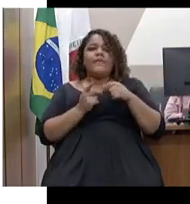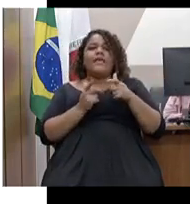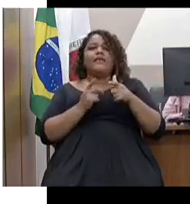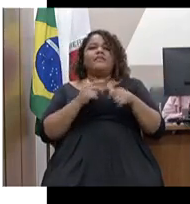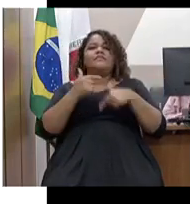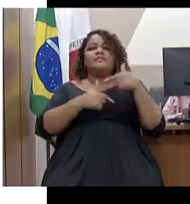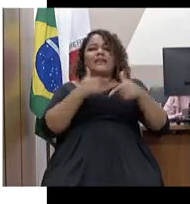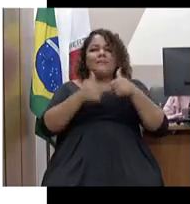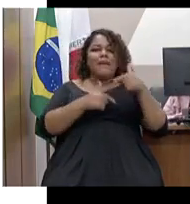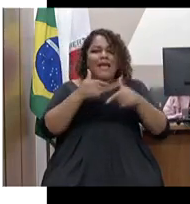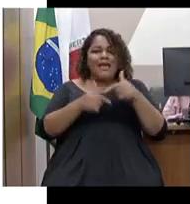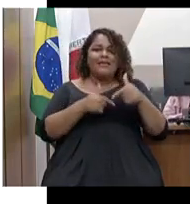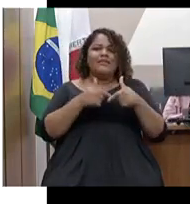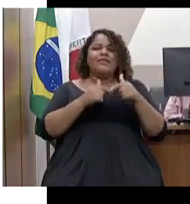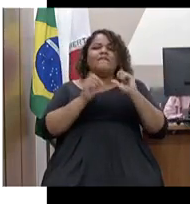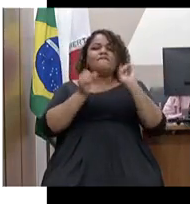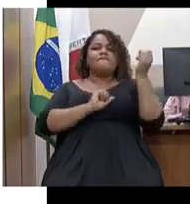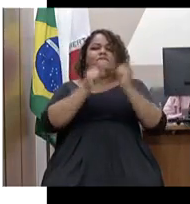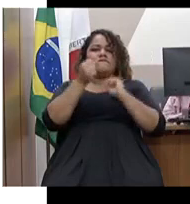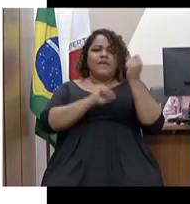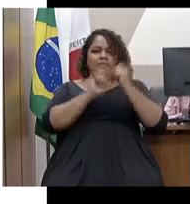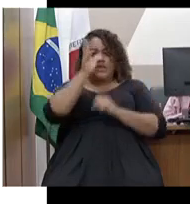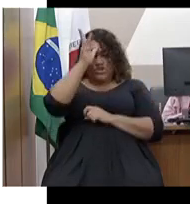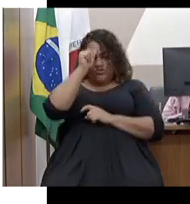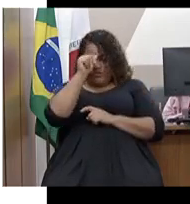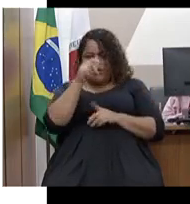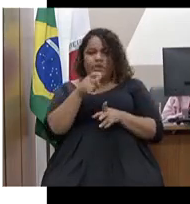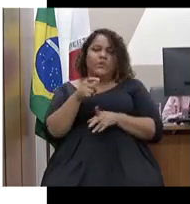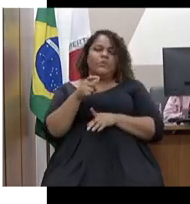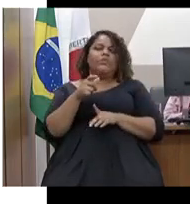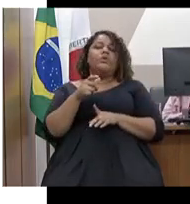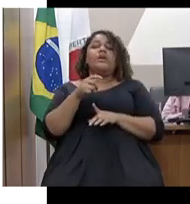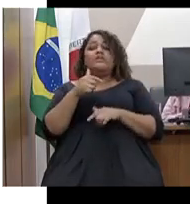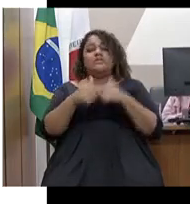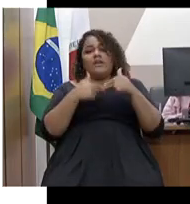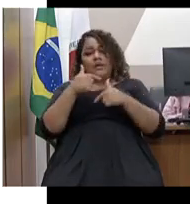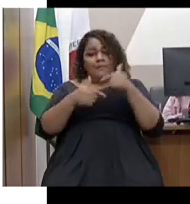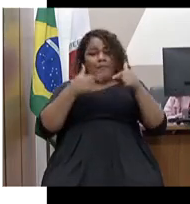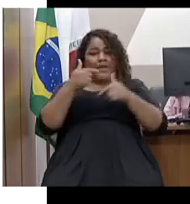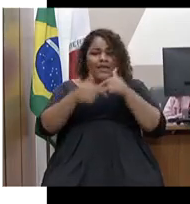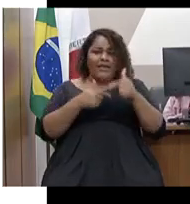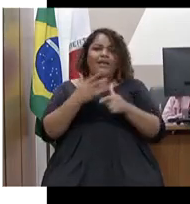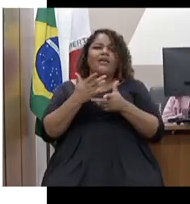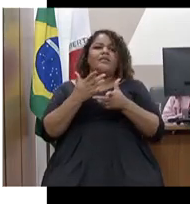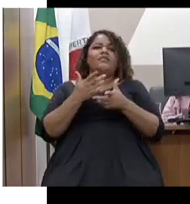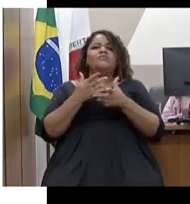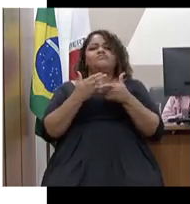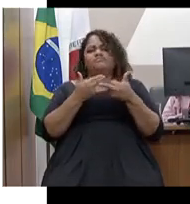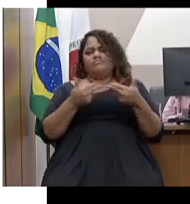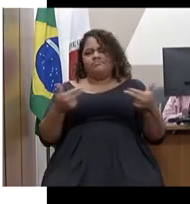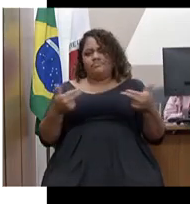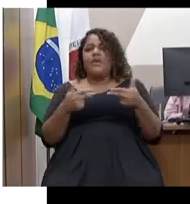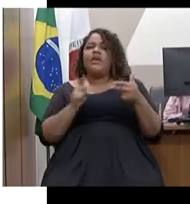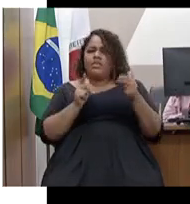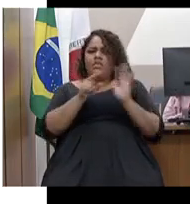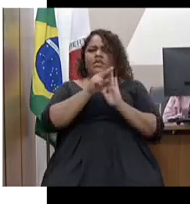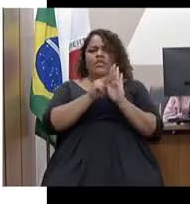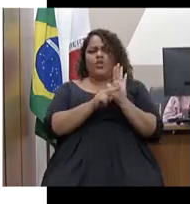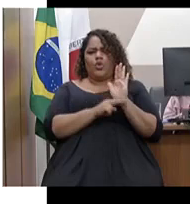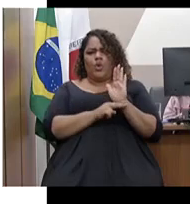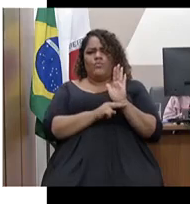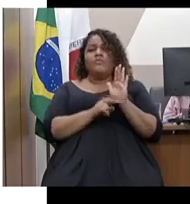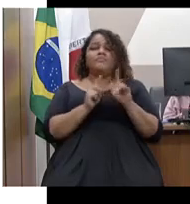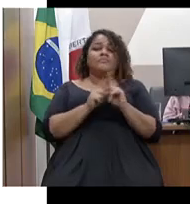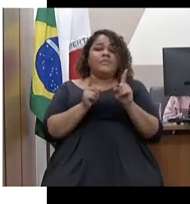que os trabalhadores inclusive conheçam com detalhe essas normas para que eles possam cobrar possa exigir né Porque fala lá que tem que treinar o